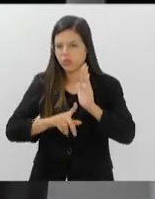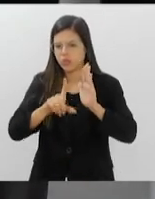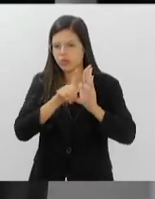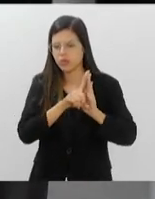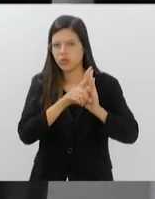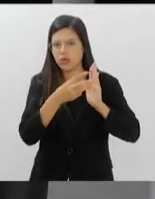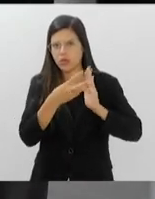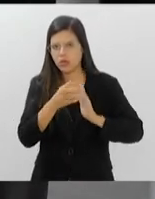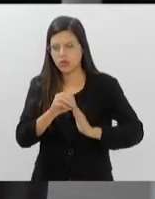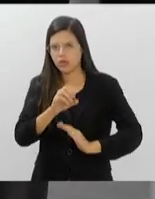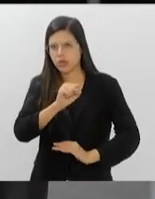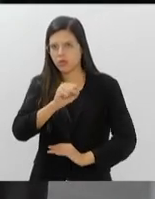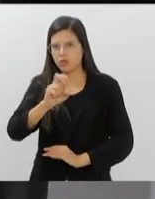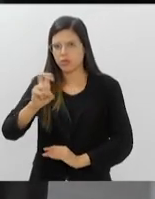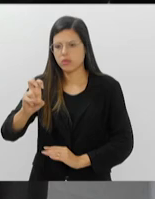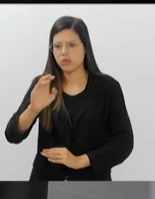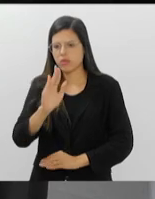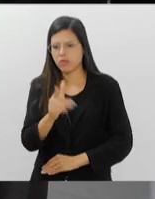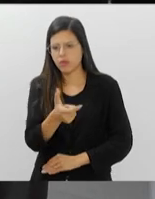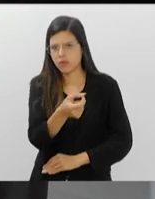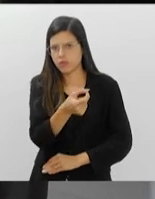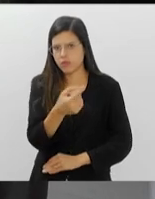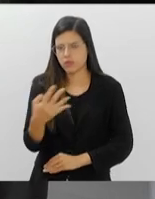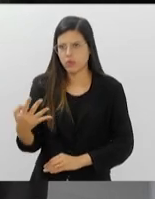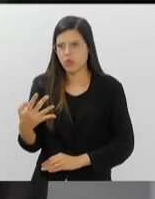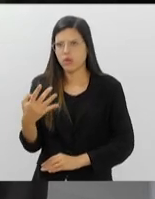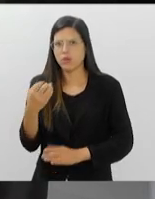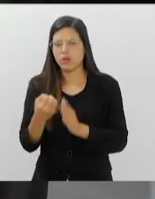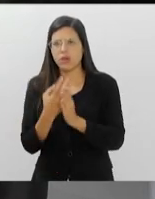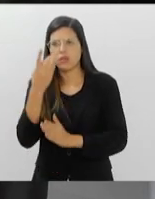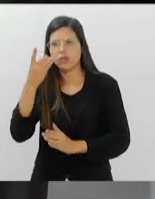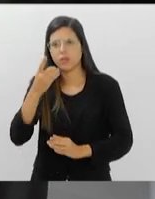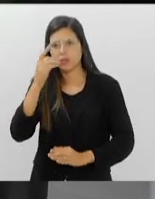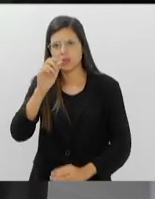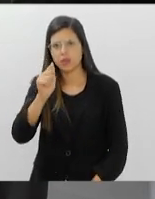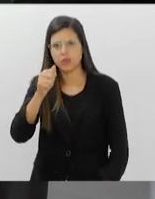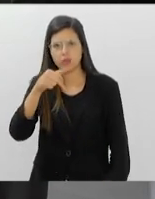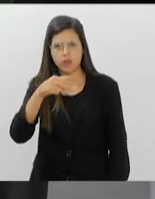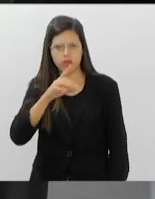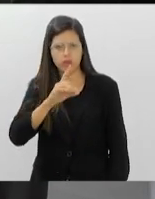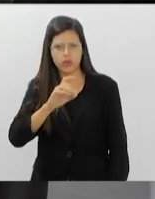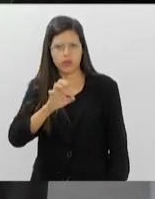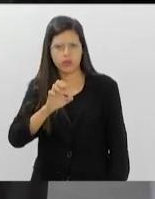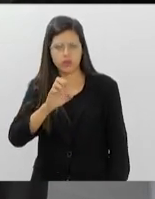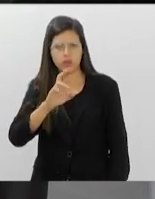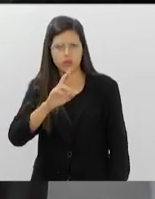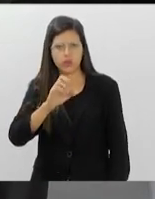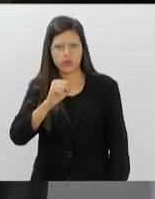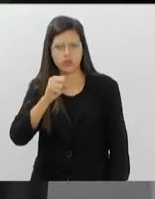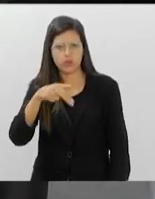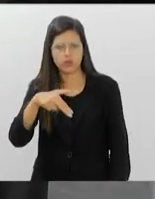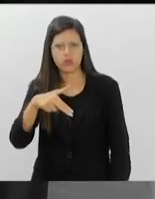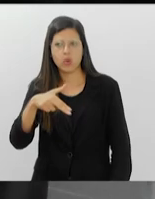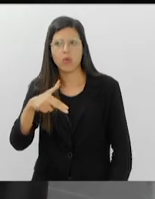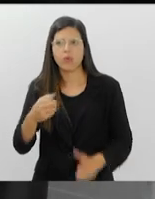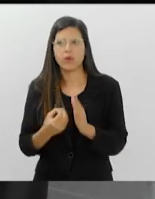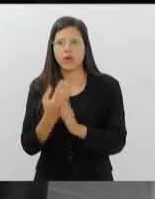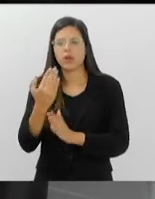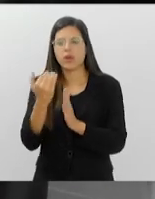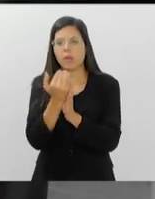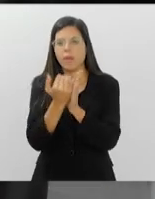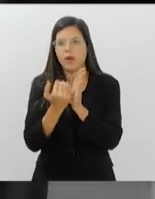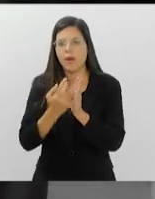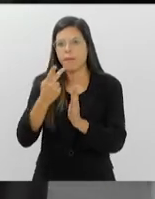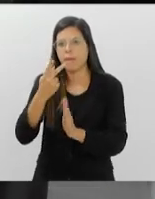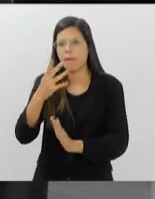lei 3085 de 24, de autoria do deputado Anderson Moraes, que institui o programa de saúde PET da